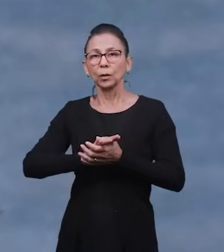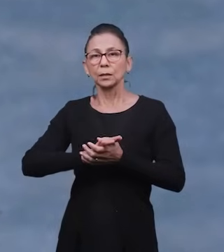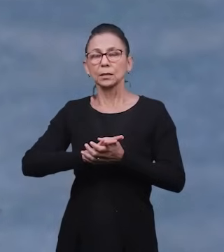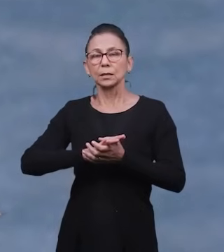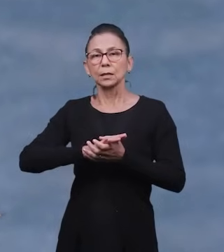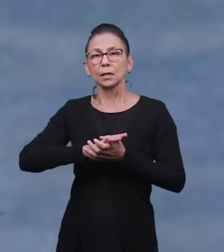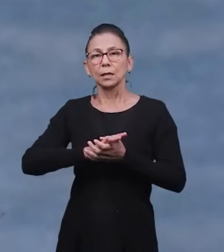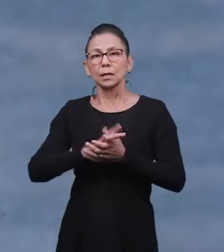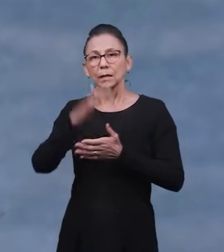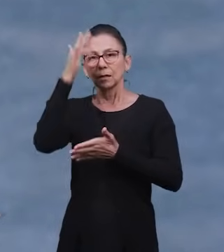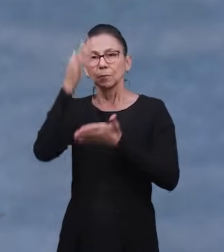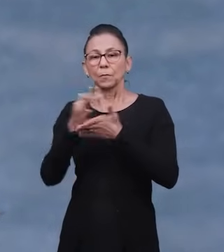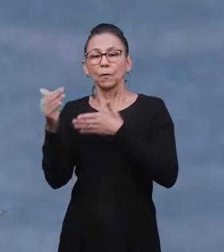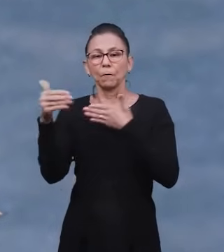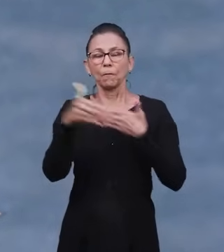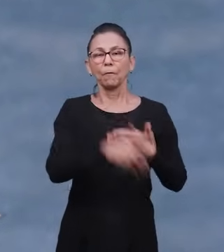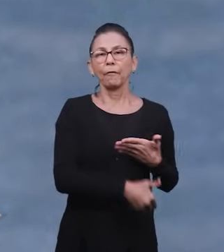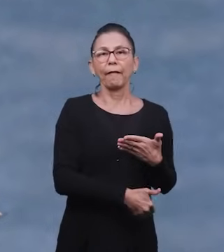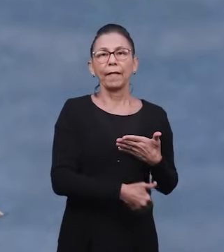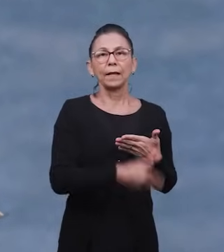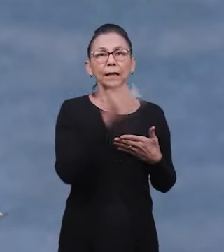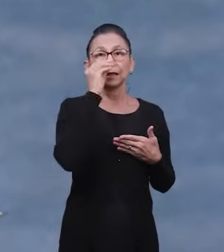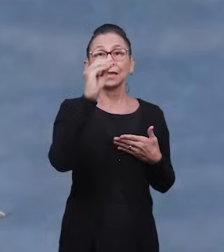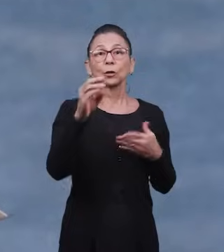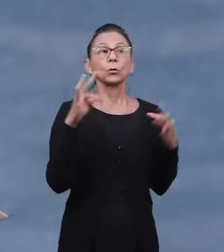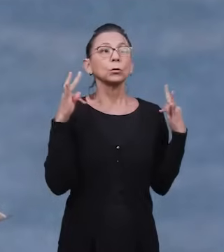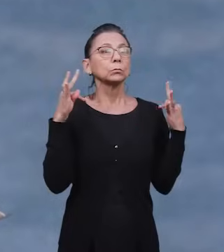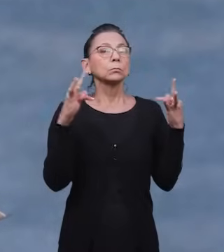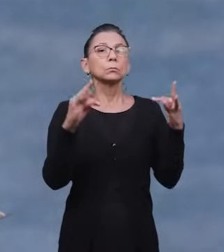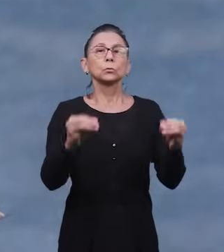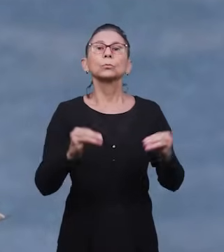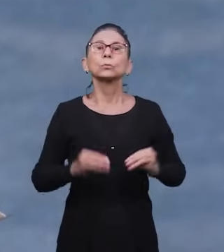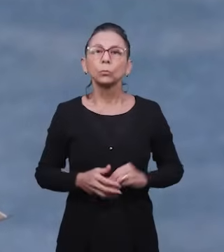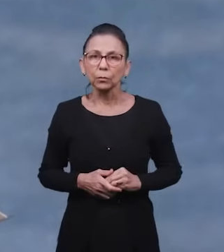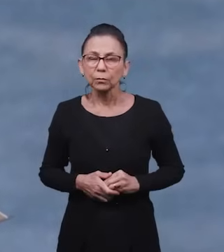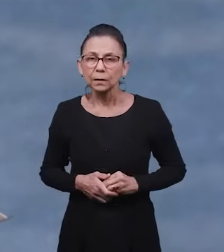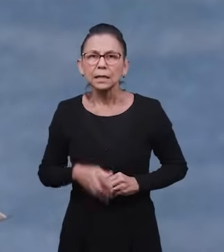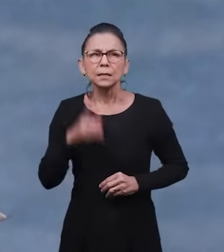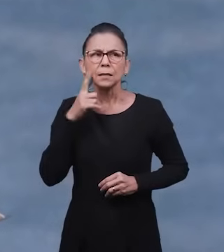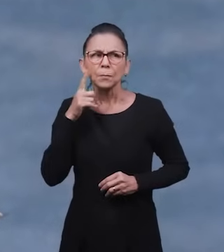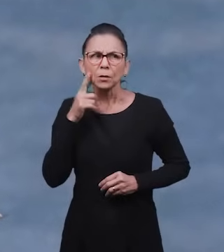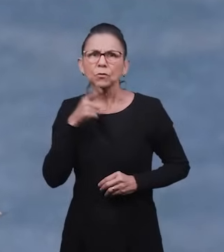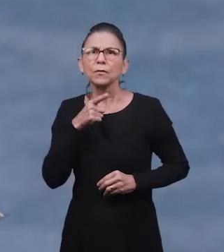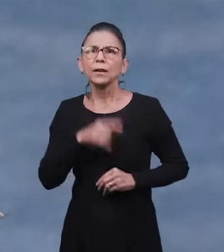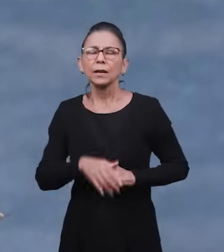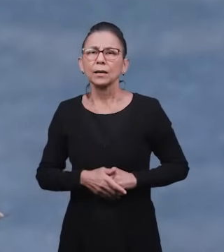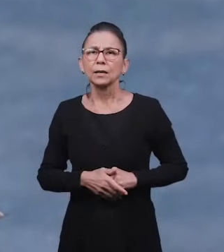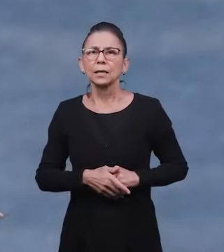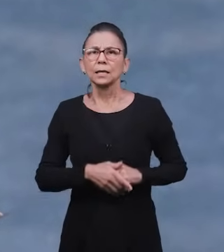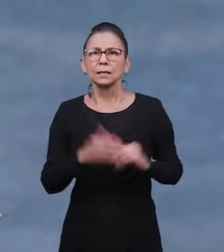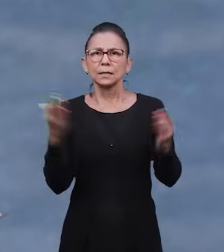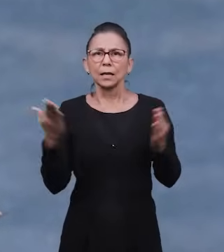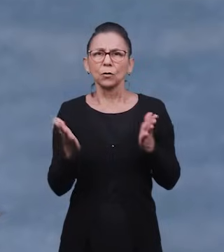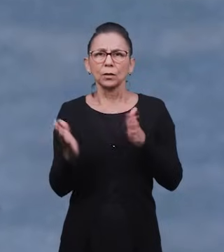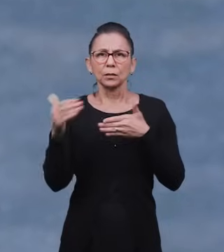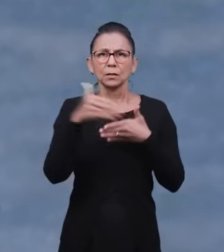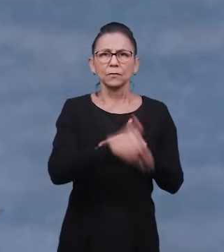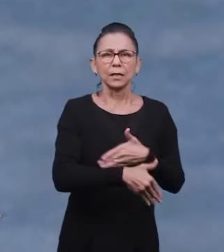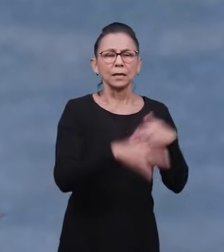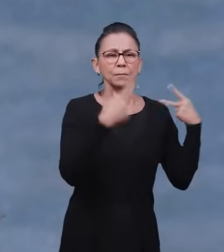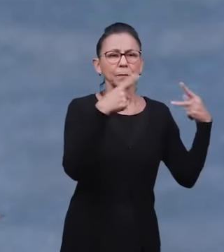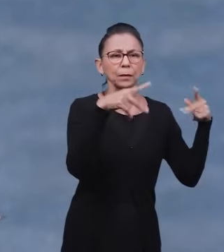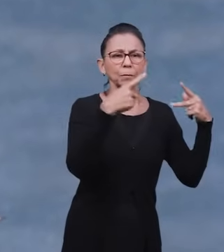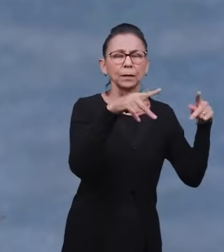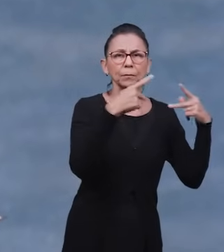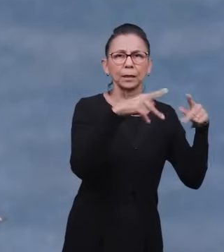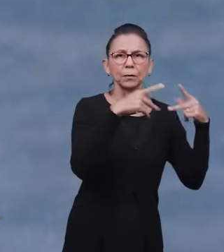inteligente, os jovens que estão vendo aqui também são inteligentes, pode conferir se o que eles pregam, o que eles pregavam que estão aqui, e pode ver no